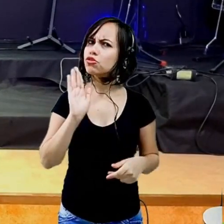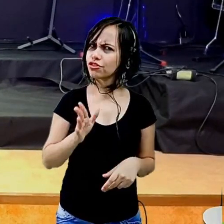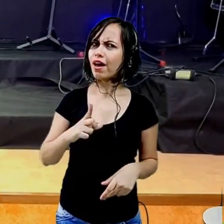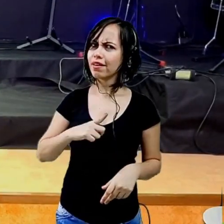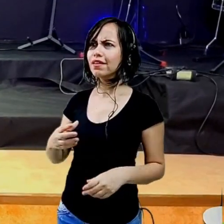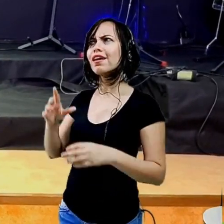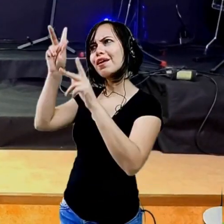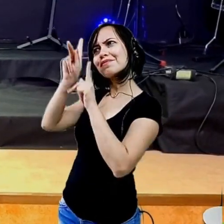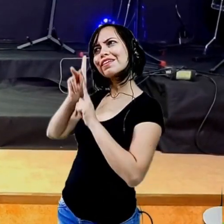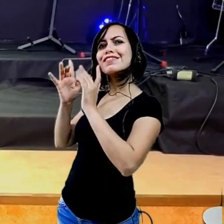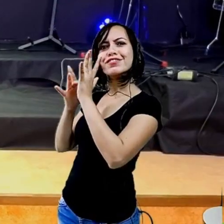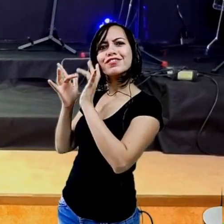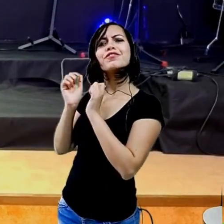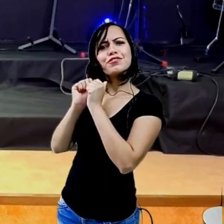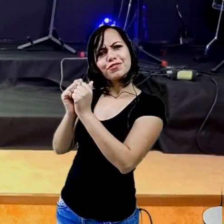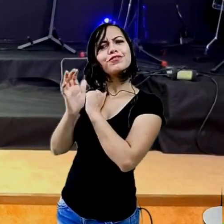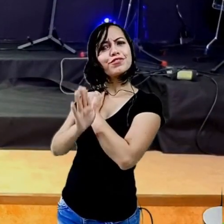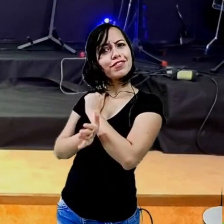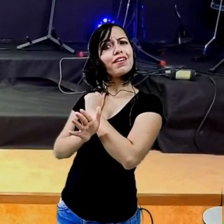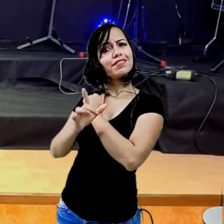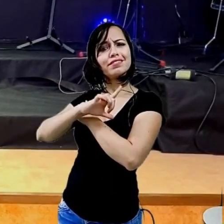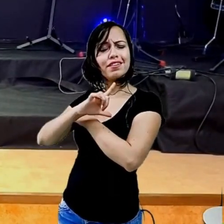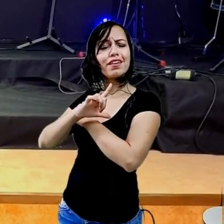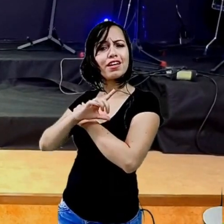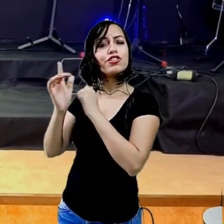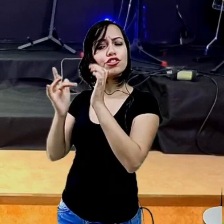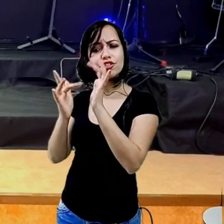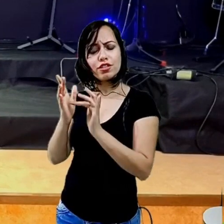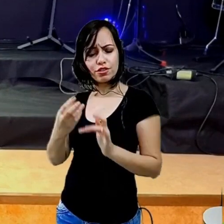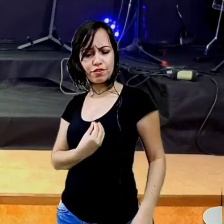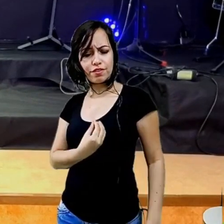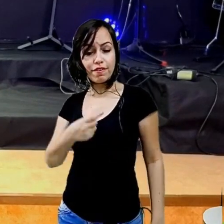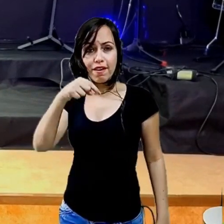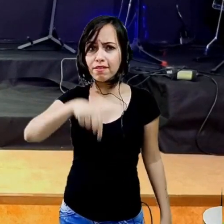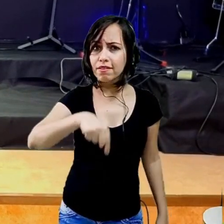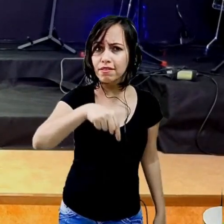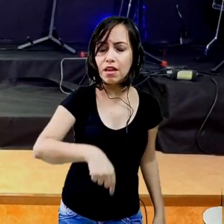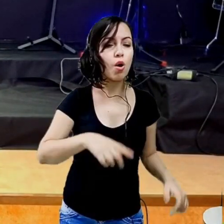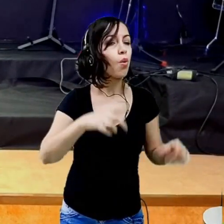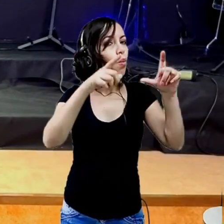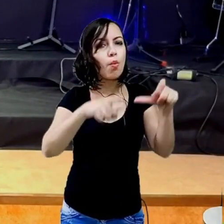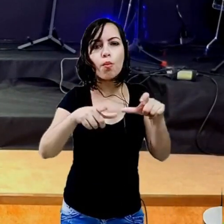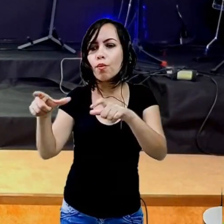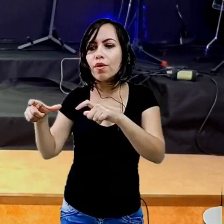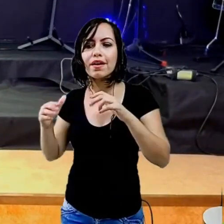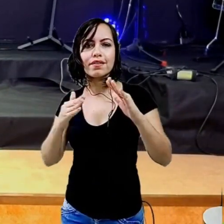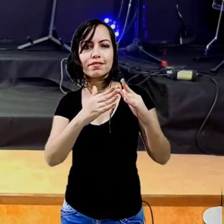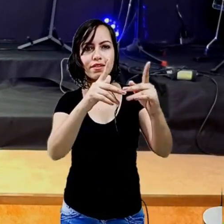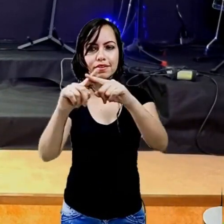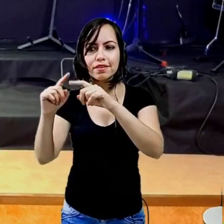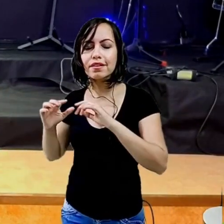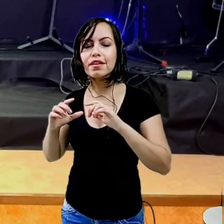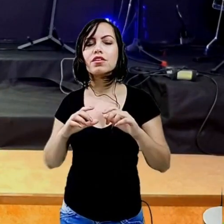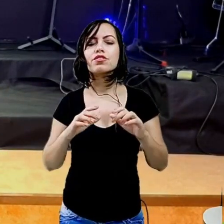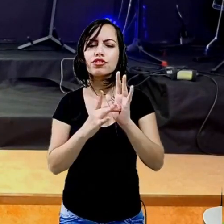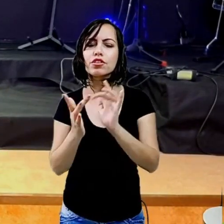presença de Cristo. Hoje, Jesus, Ele está aqui. Onde a igreja do Senhor